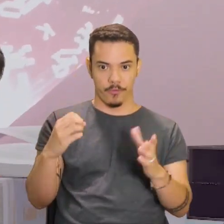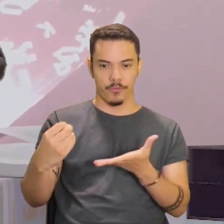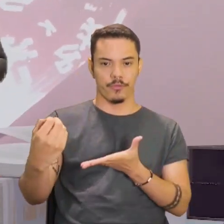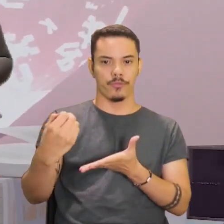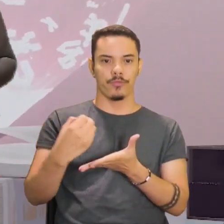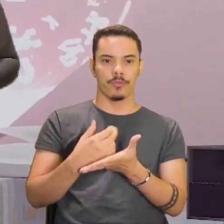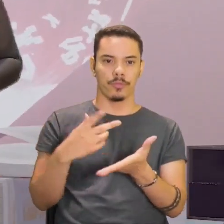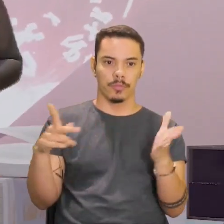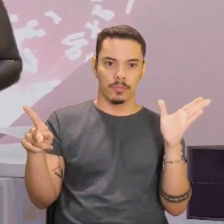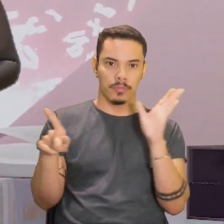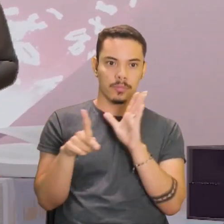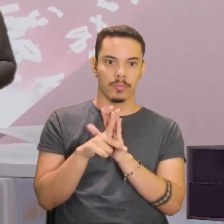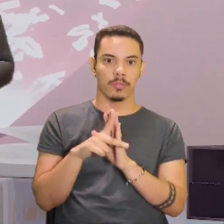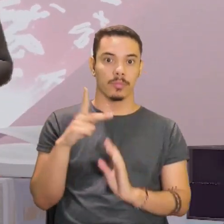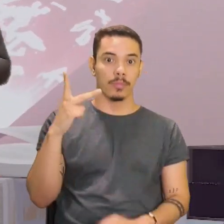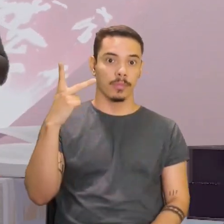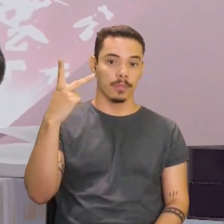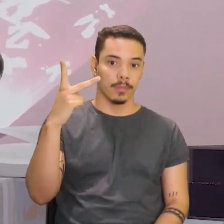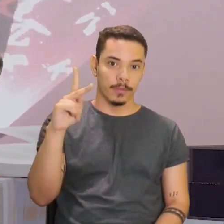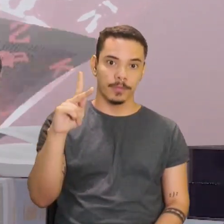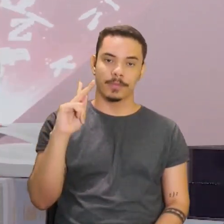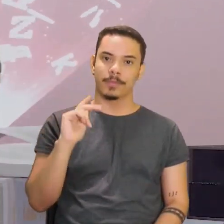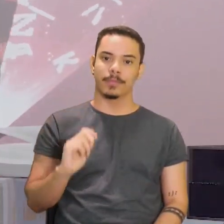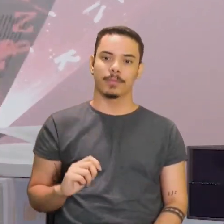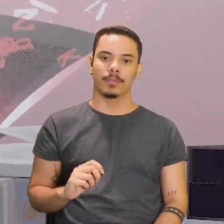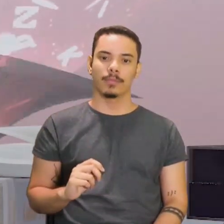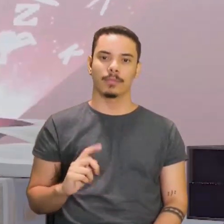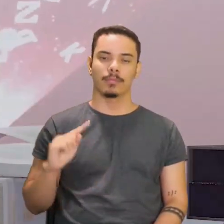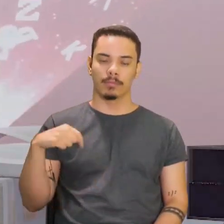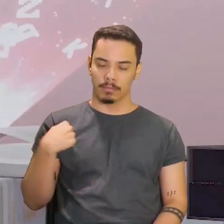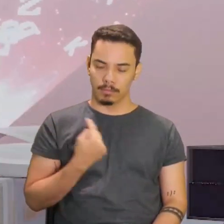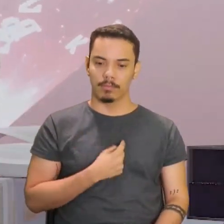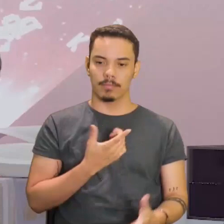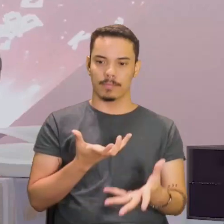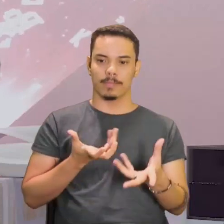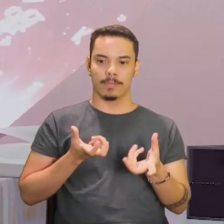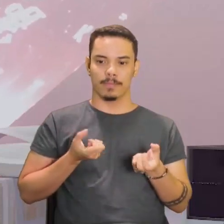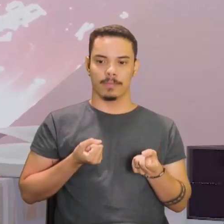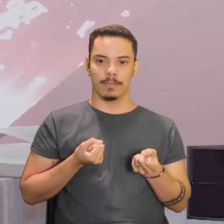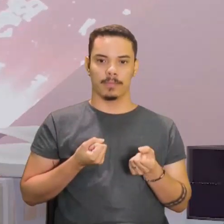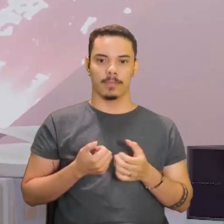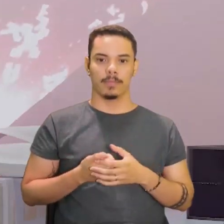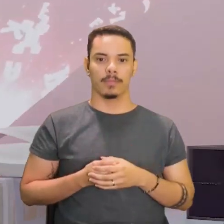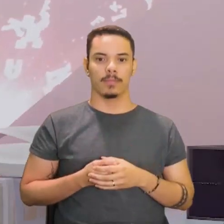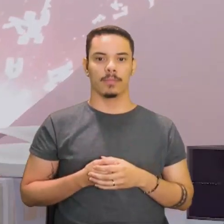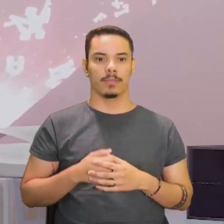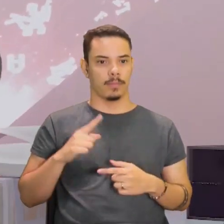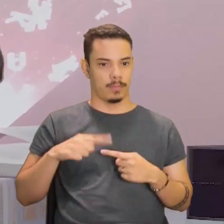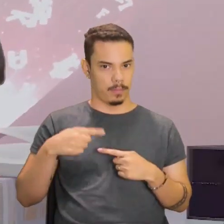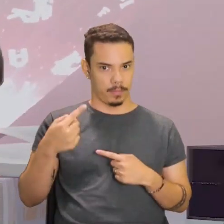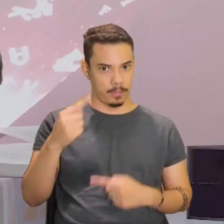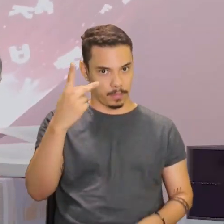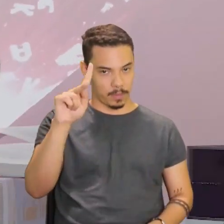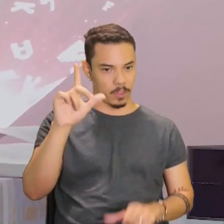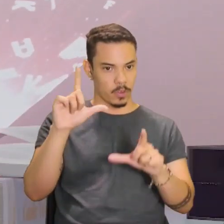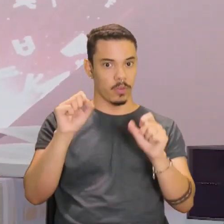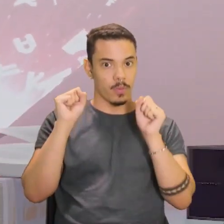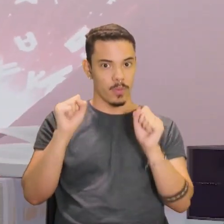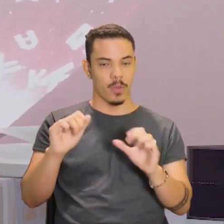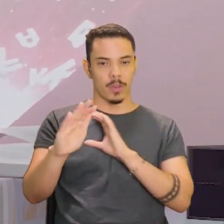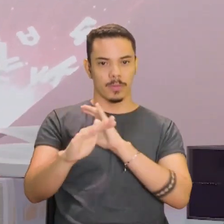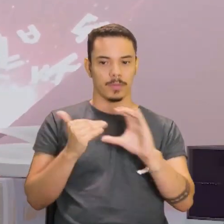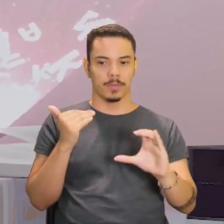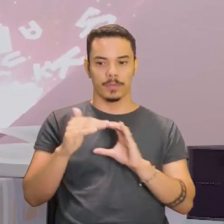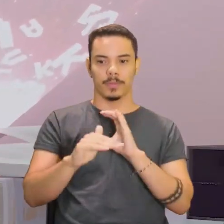seu cantinho de leitura, né? A gente tá recebendo, né, Pura? Legal. A próxima vai ser a sua. Então, manda aí.